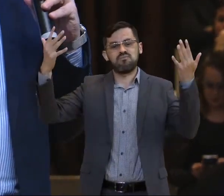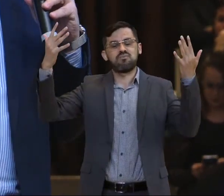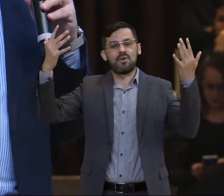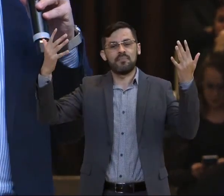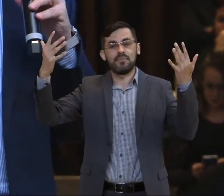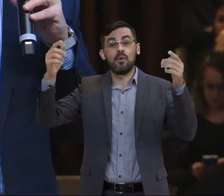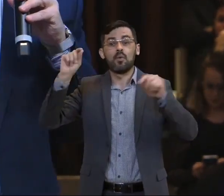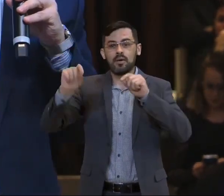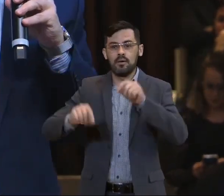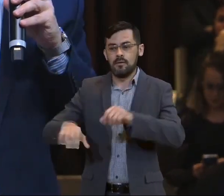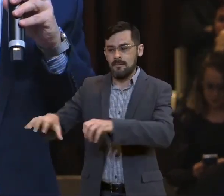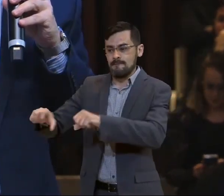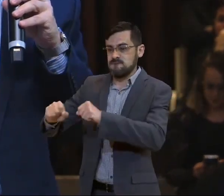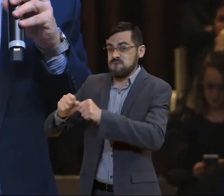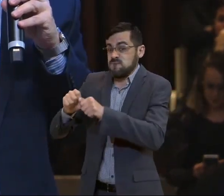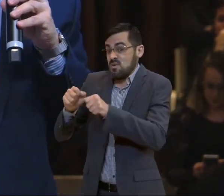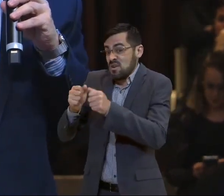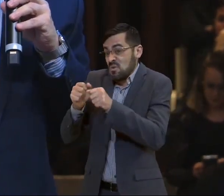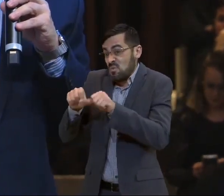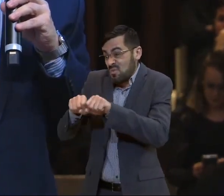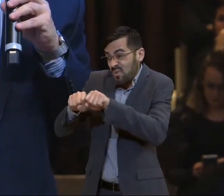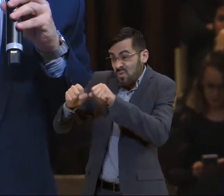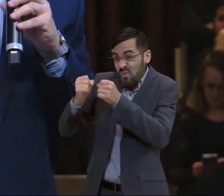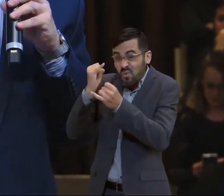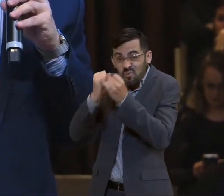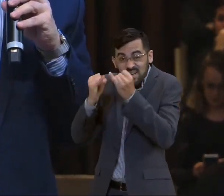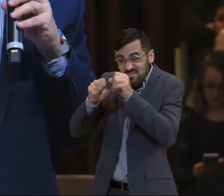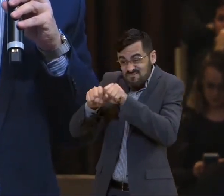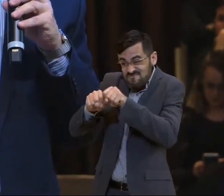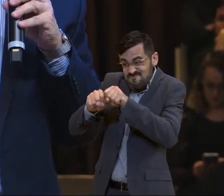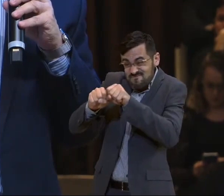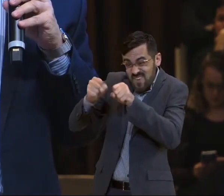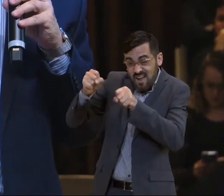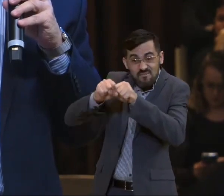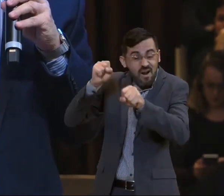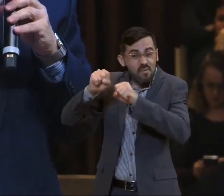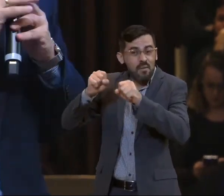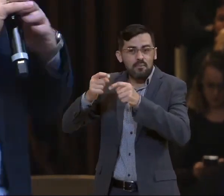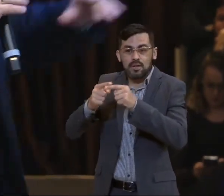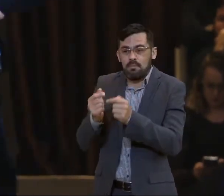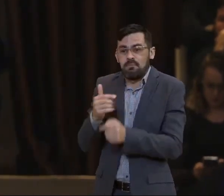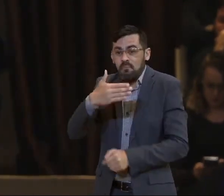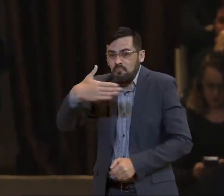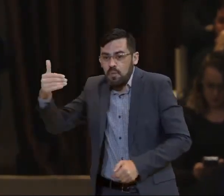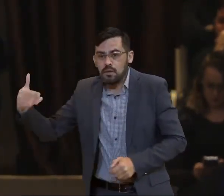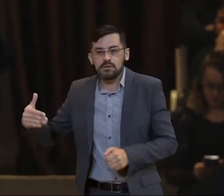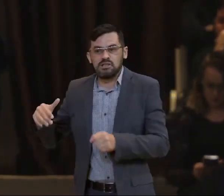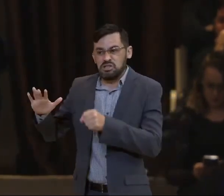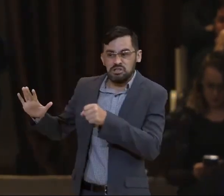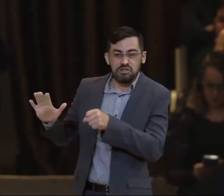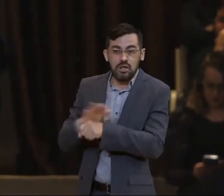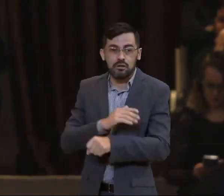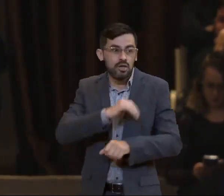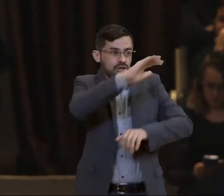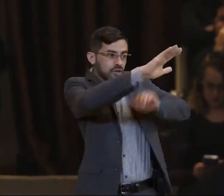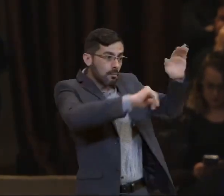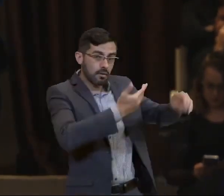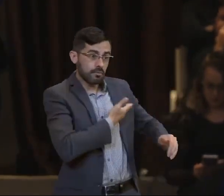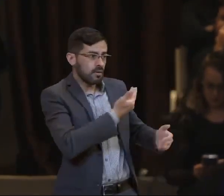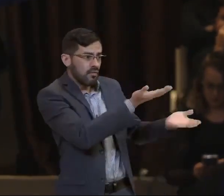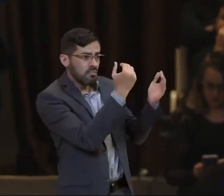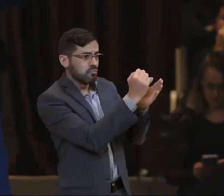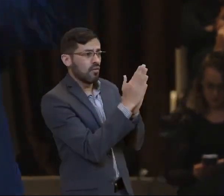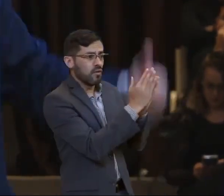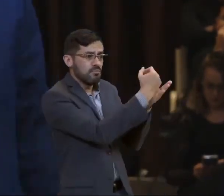As redes começam a se romper de tantos peixes que ele pega, a ponto dele chamar os seus sócios, venham,